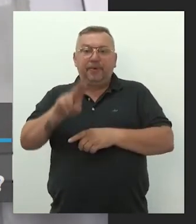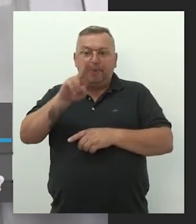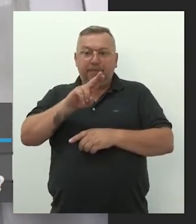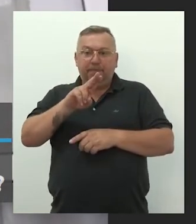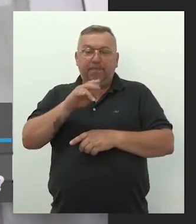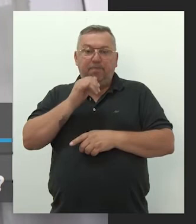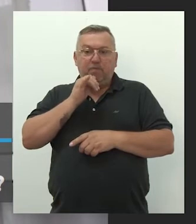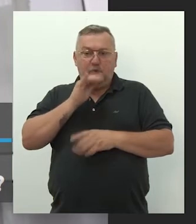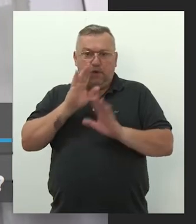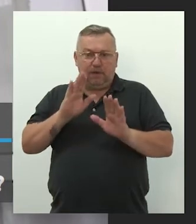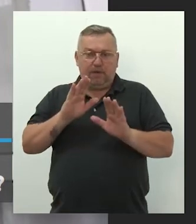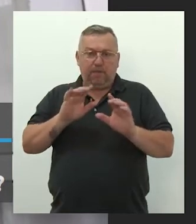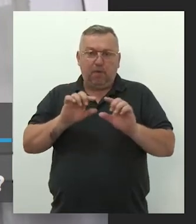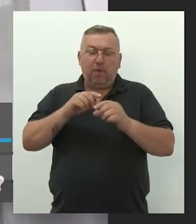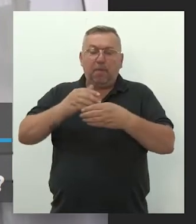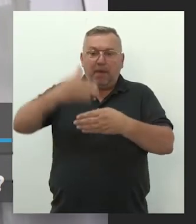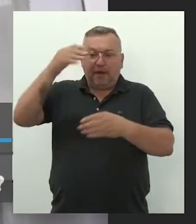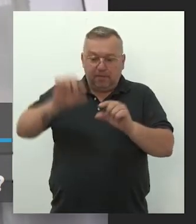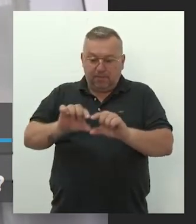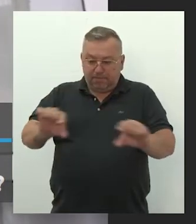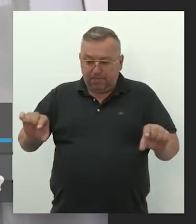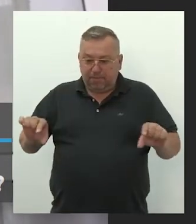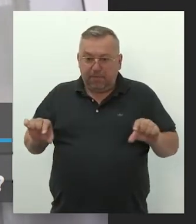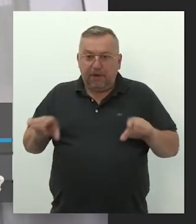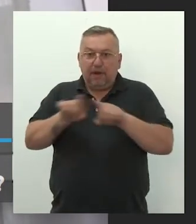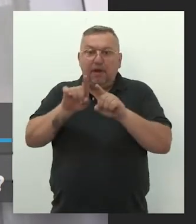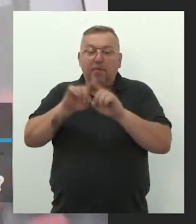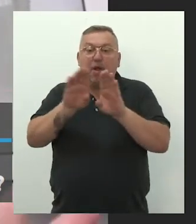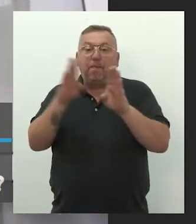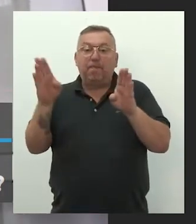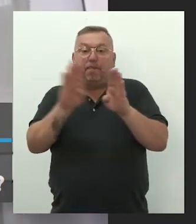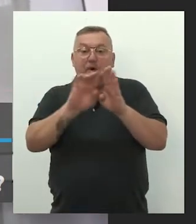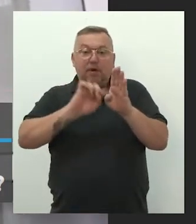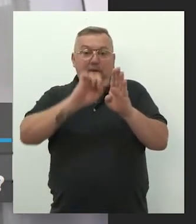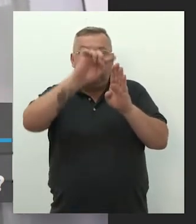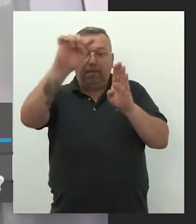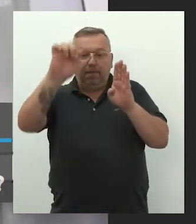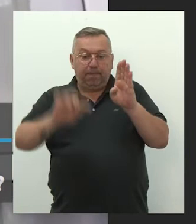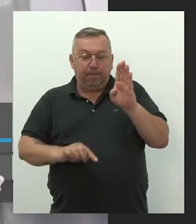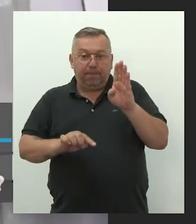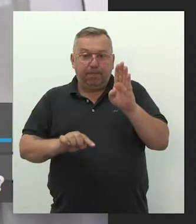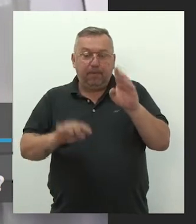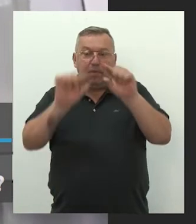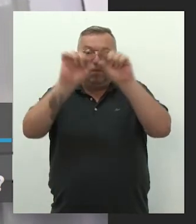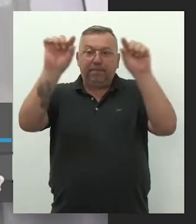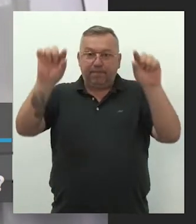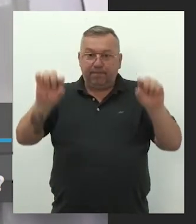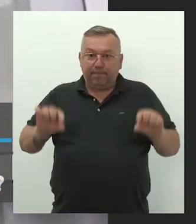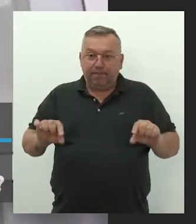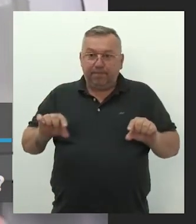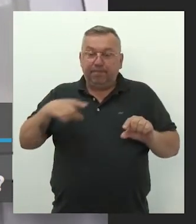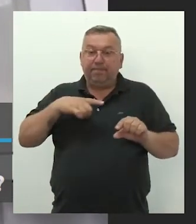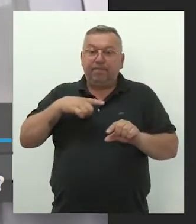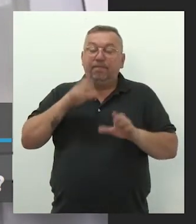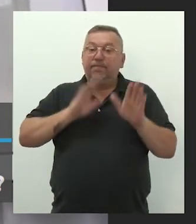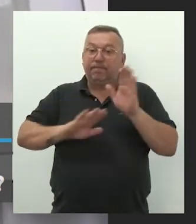exemplo do rodapé e do batente da porta para o trabalho com o perímetro, a gente tem que prestar